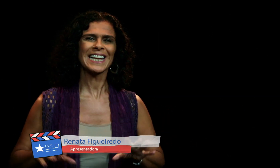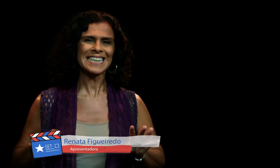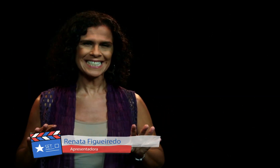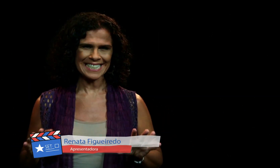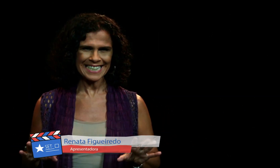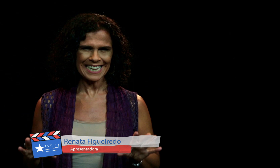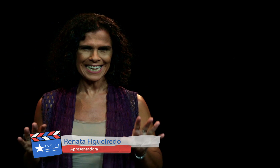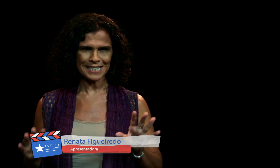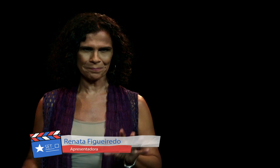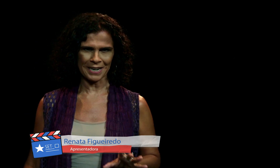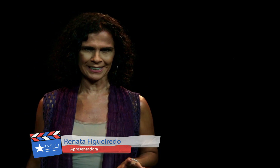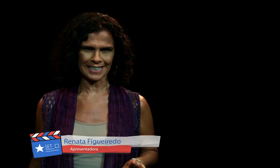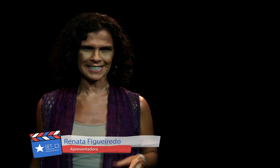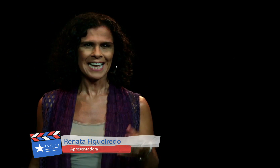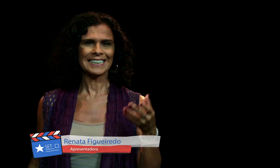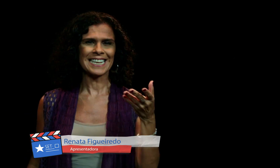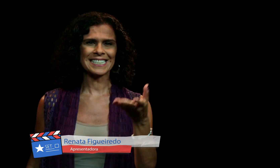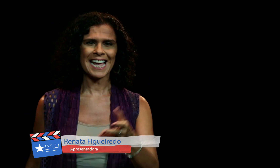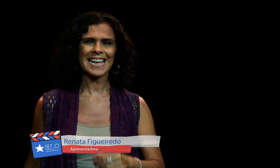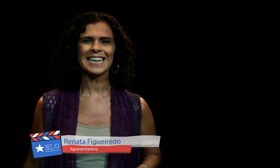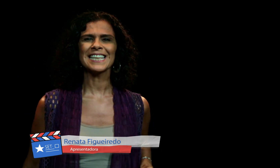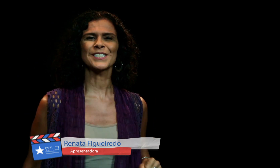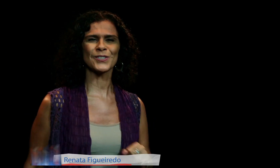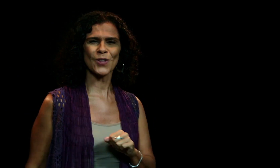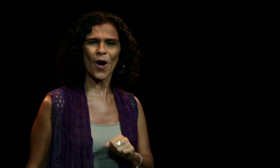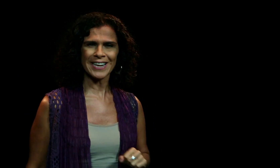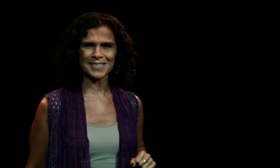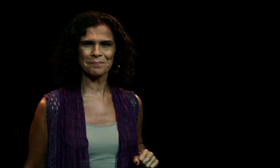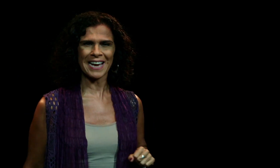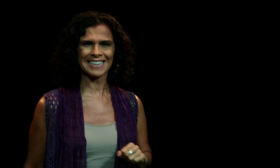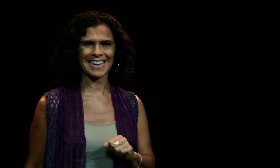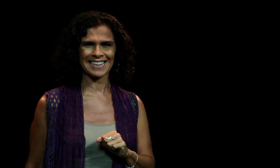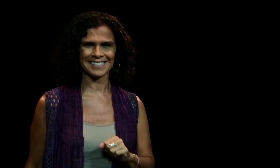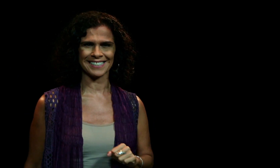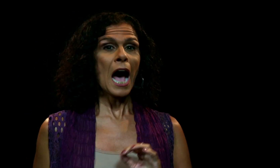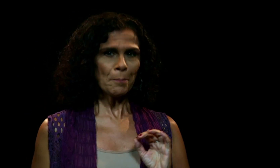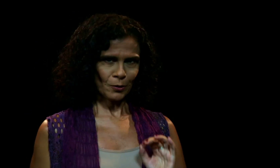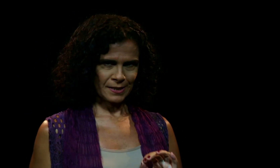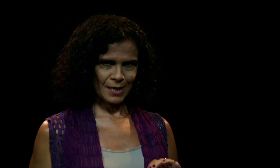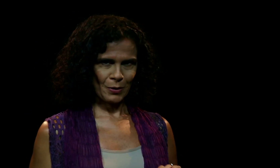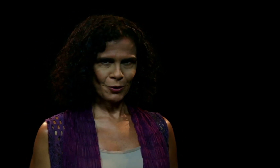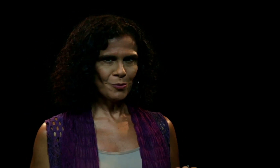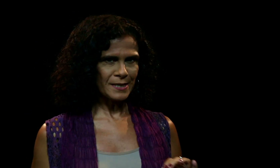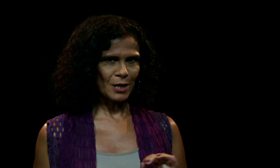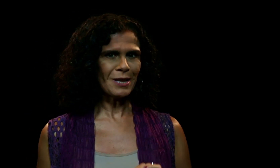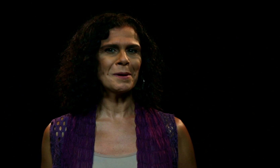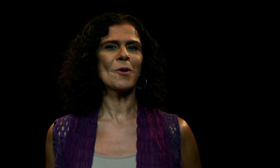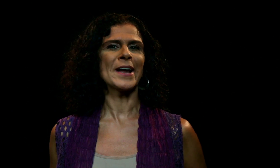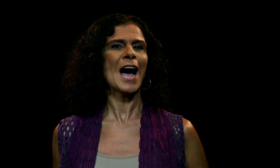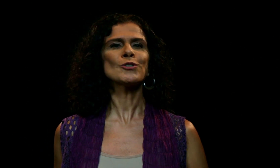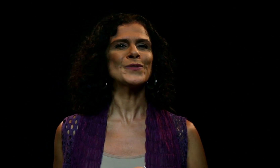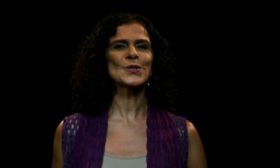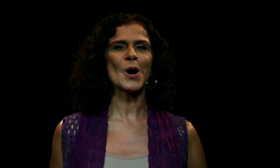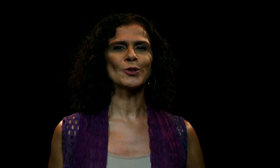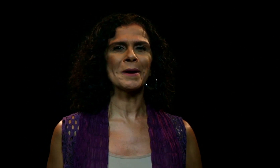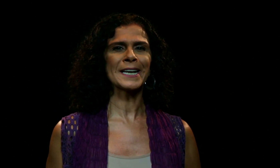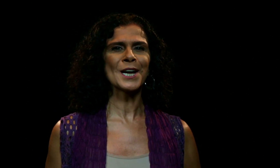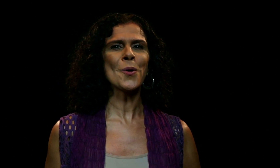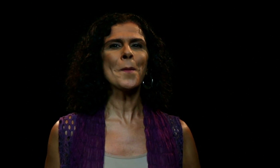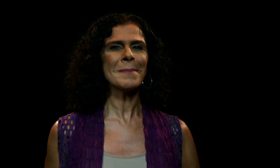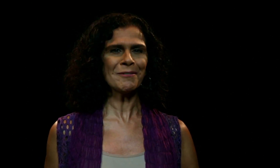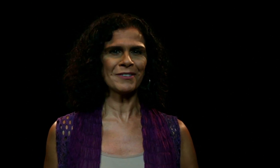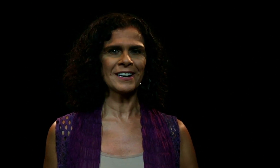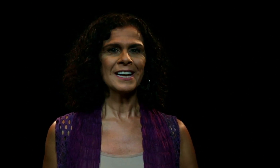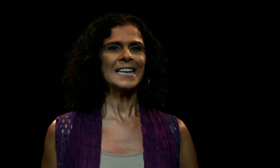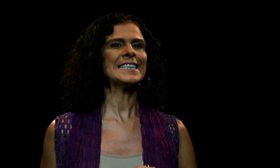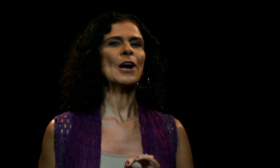episódio Terezinha e as Plantas, da série Histórias Maranhenses. A produção é do Museu da Memória Audiovisual do